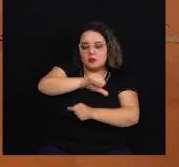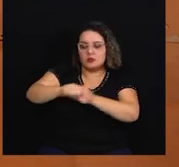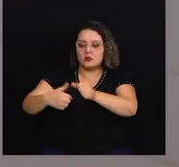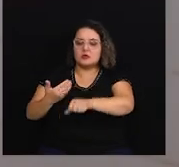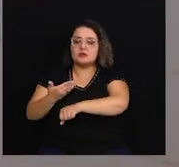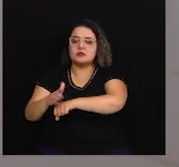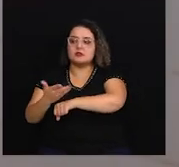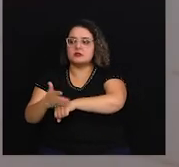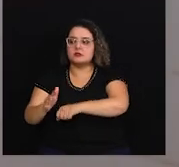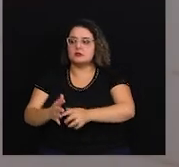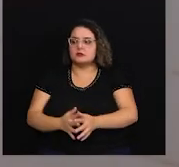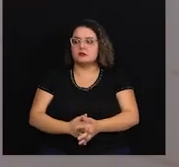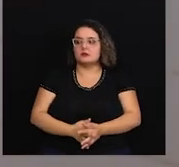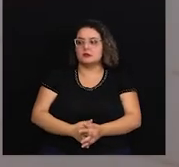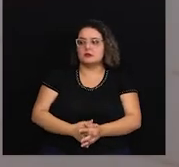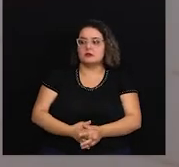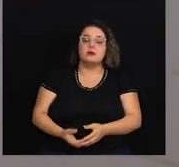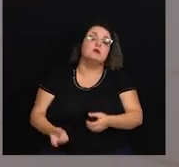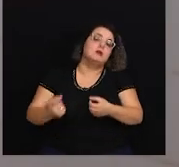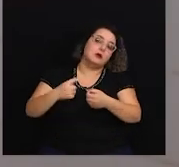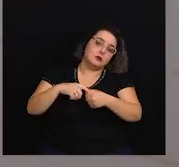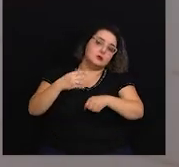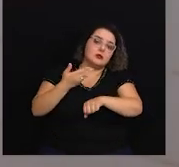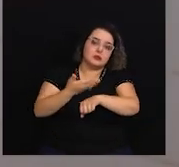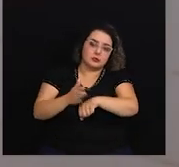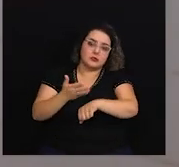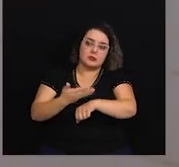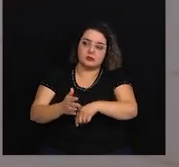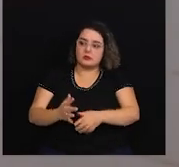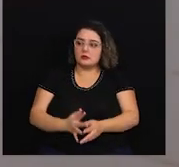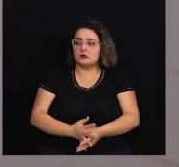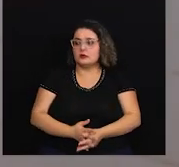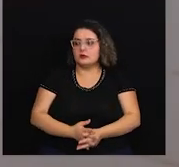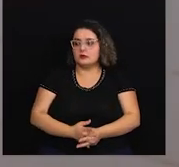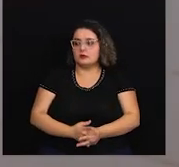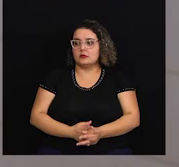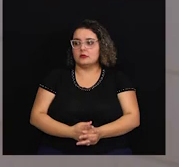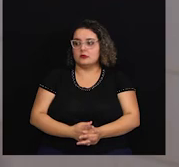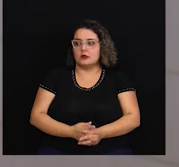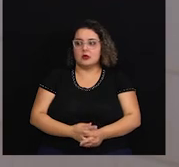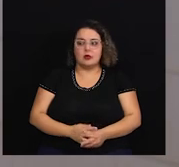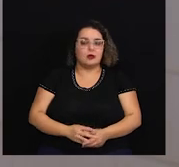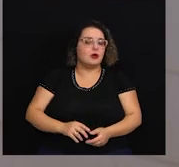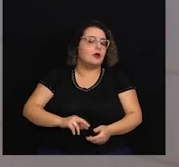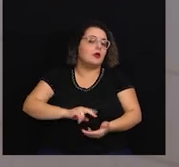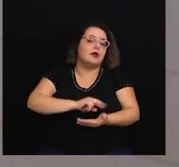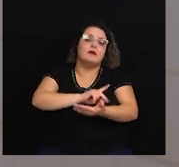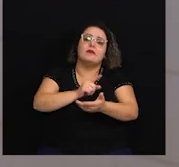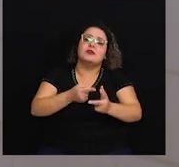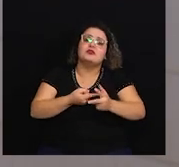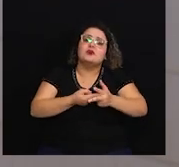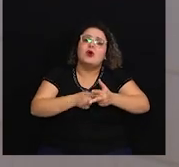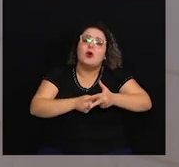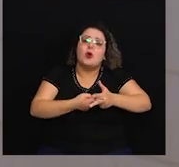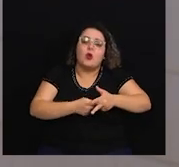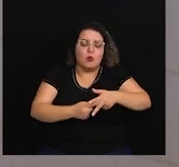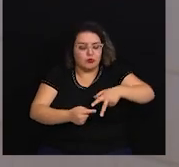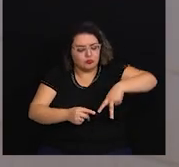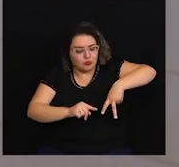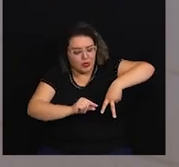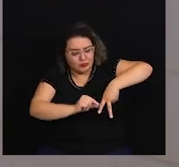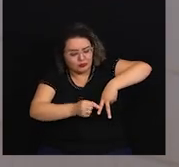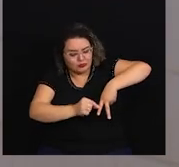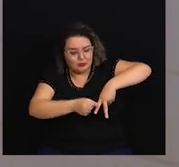eu voltei treinar e cara era muito parafuso é muito parafuso